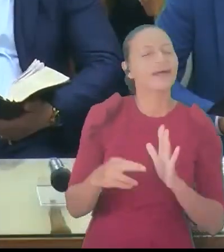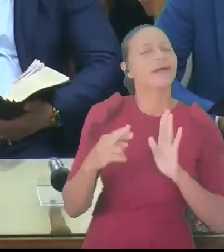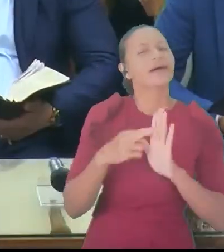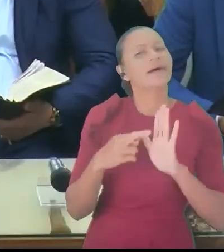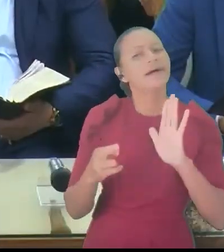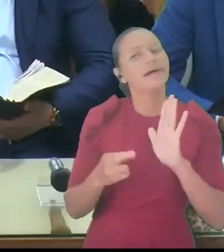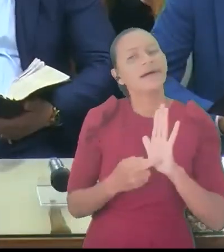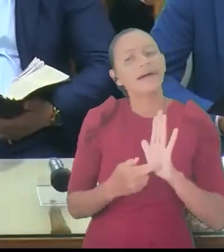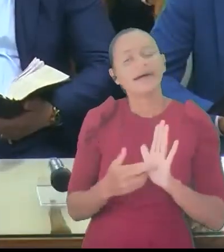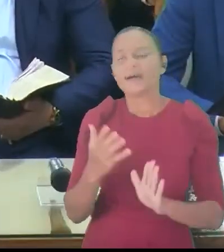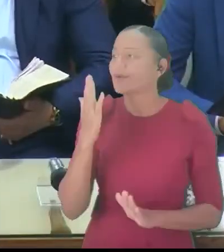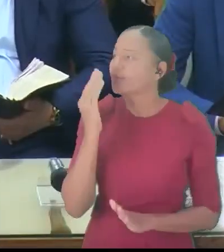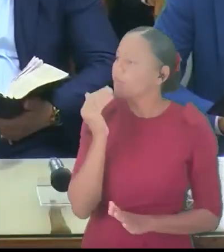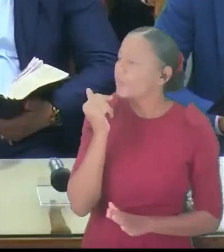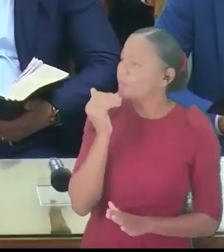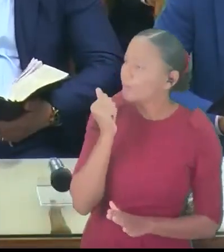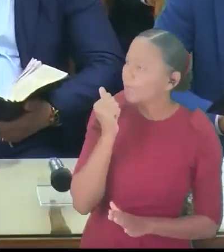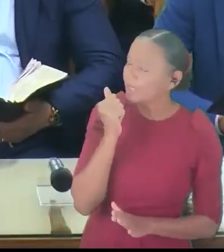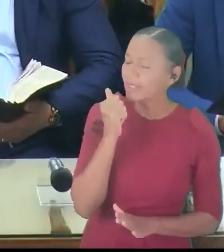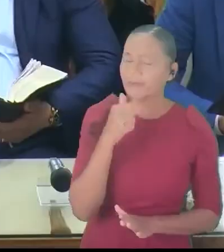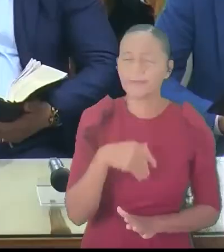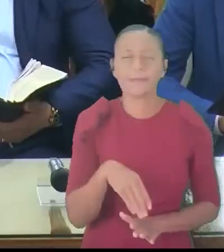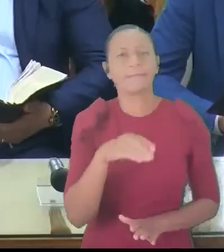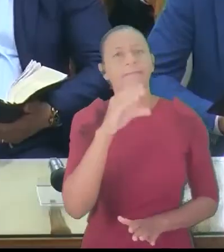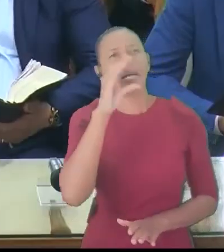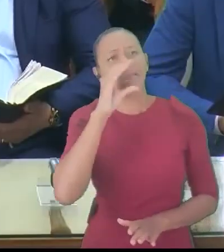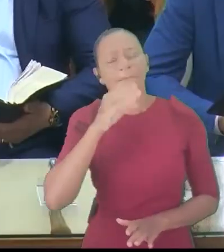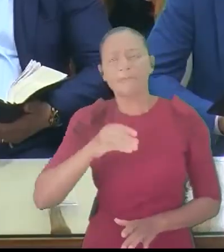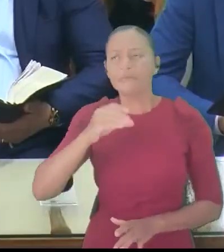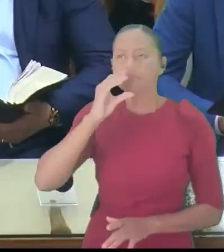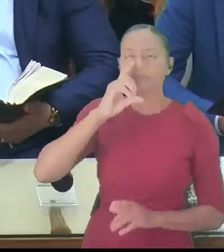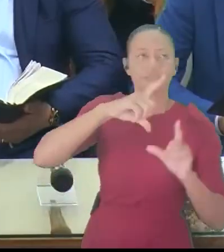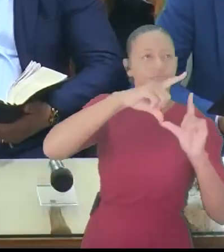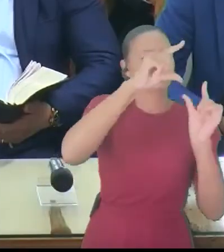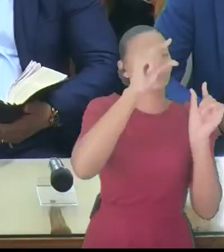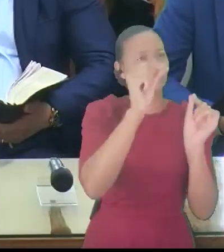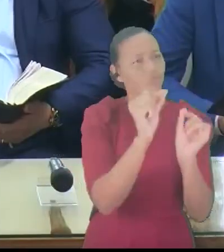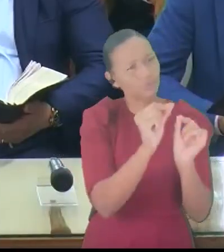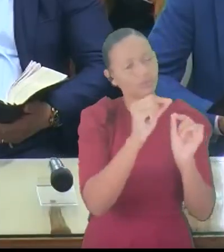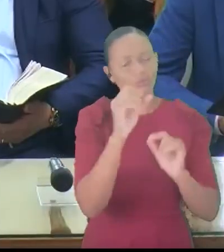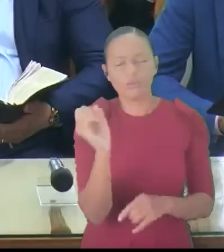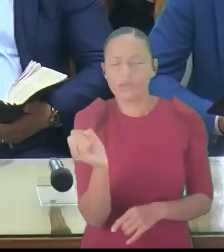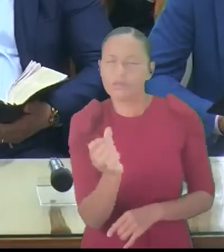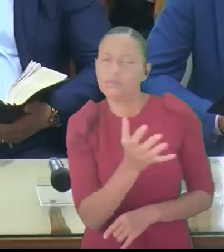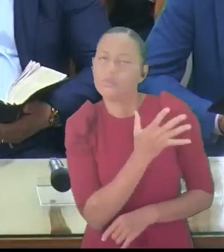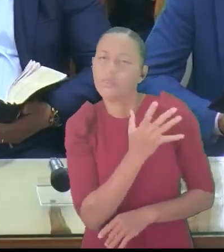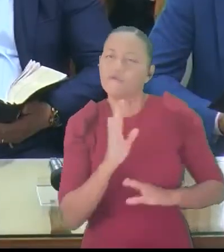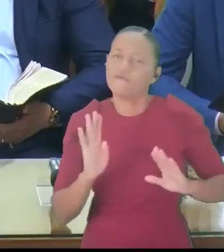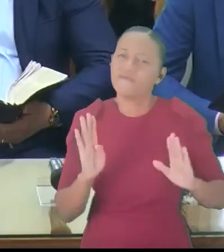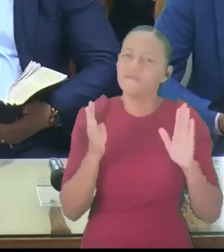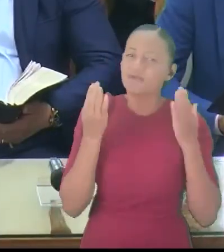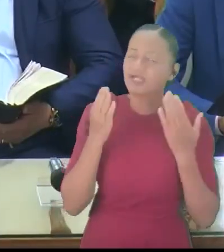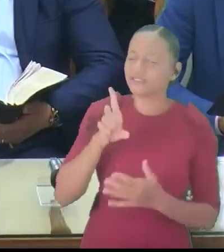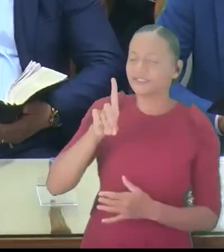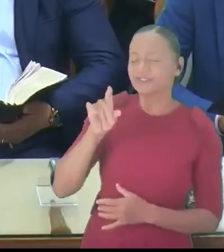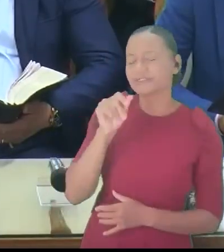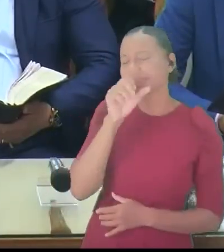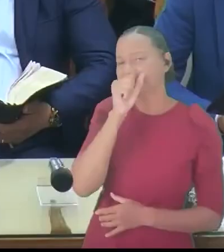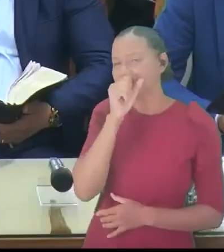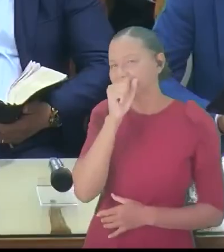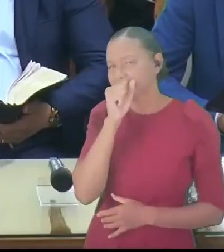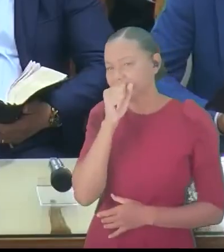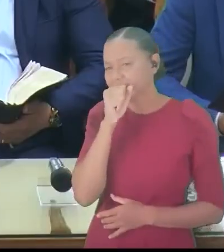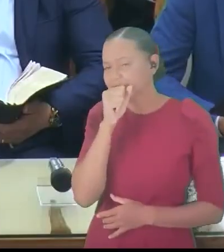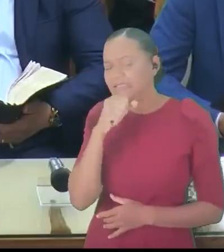de comer, beber, dia de festa, lua nova, sábado? Quem foi que trouxe essas revelações? A lei.